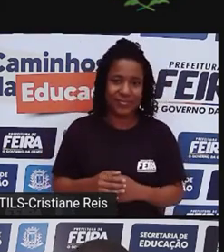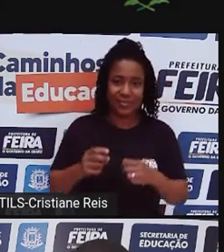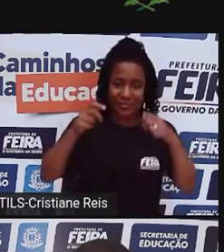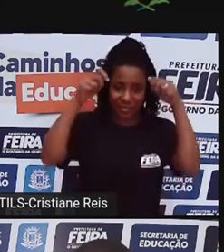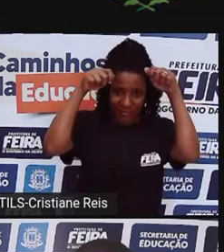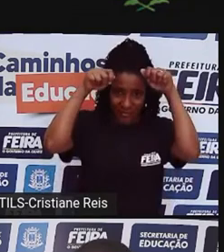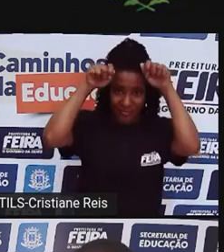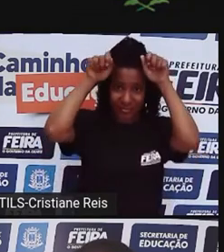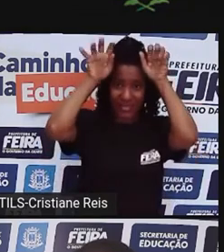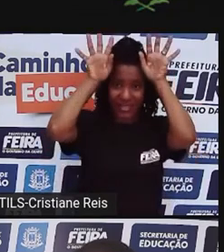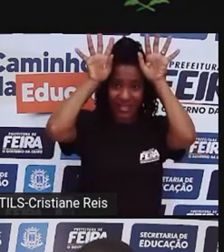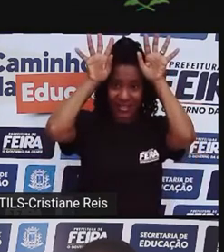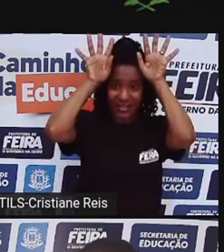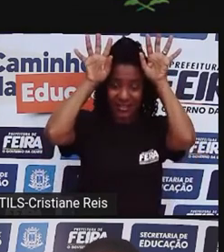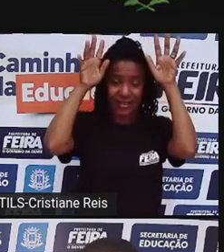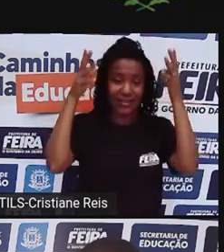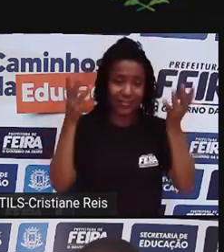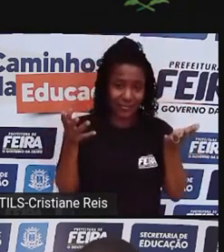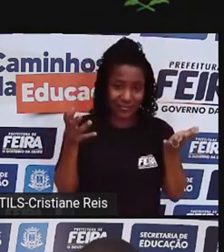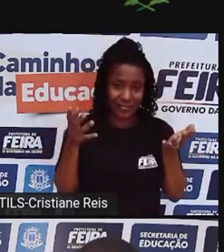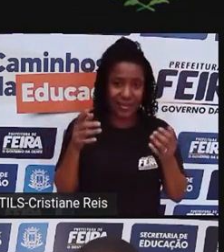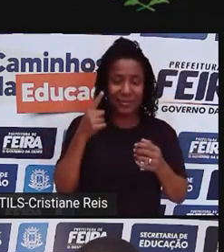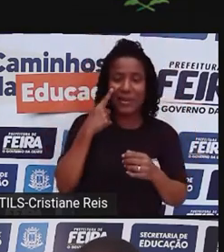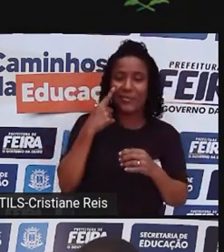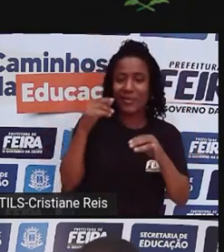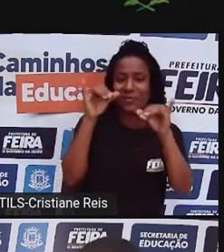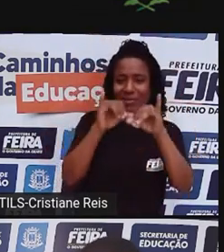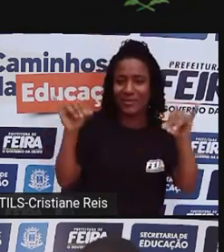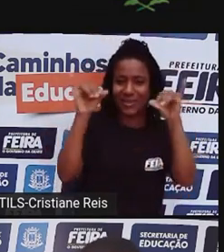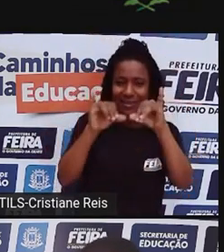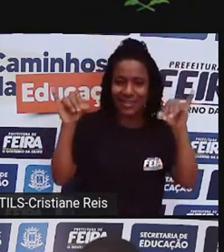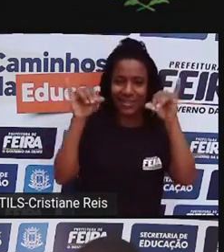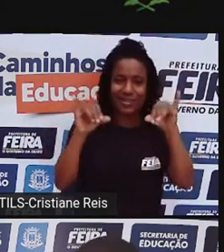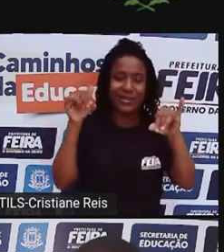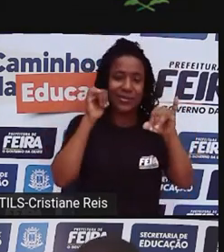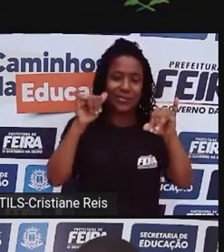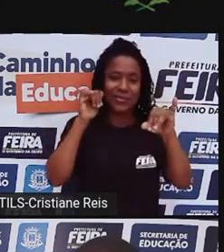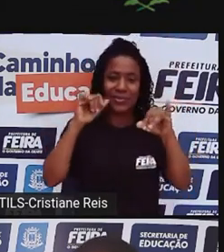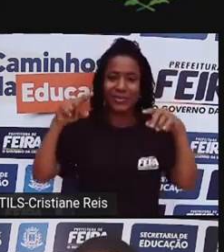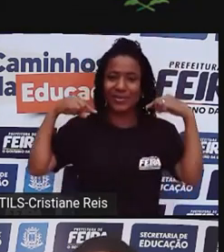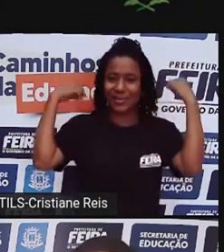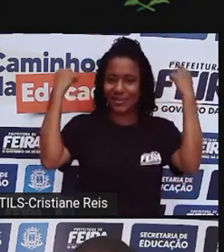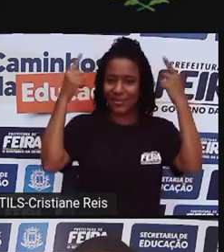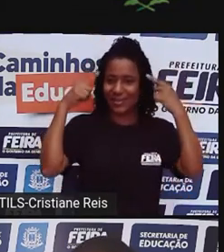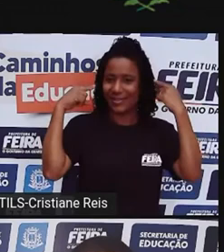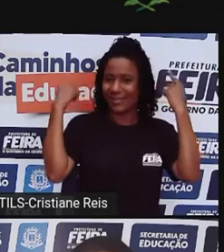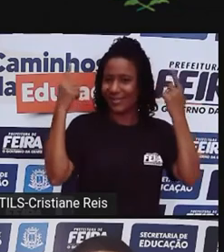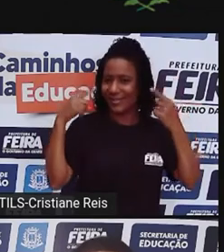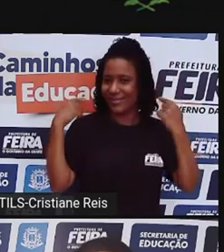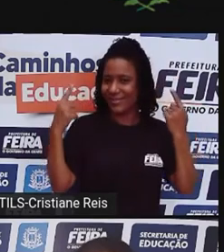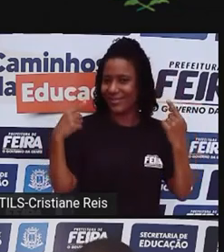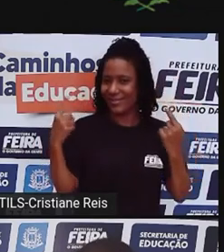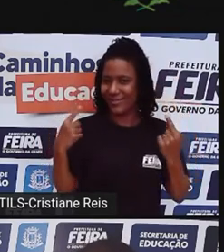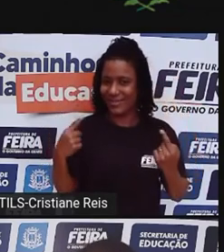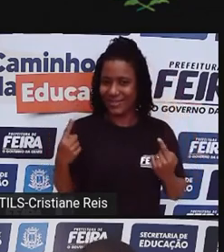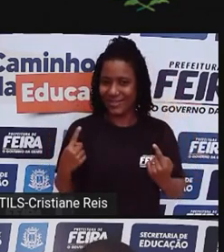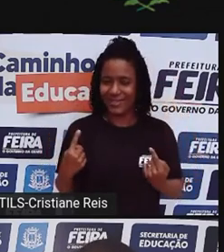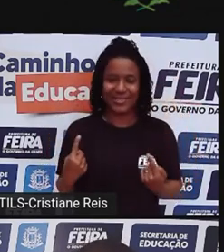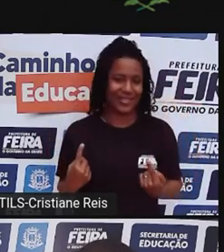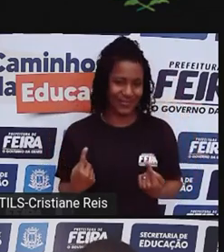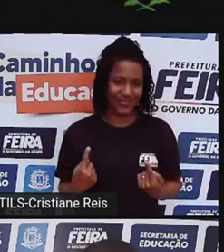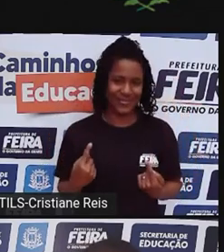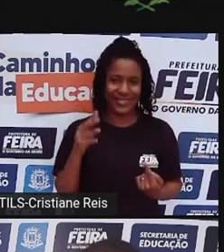cachos maravilhosos, você via aquelas propagandas com aquelas mulheres maravilhosas, mas o cabelo não tinha nenhum frizz, todo definidinho.